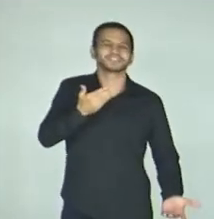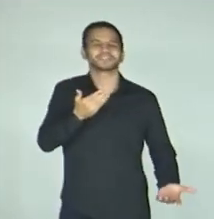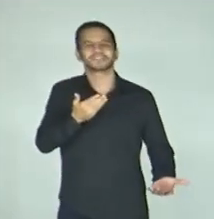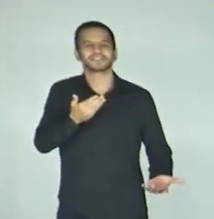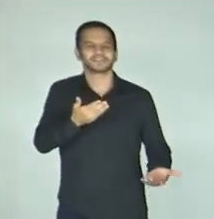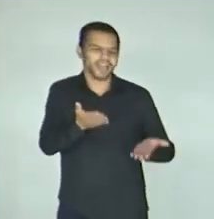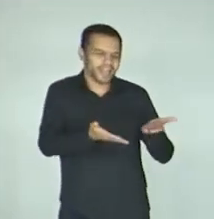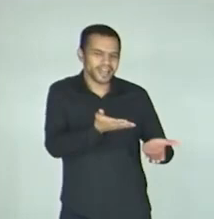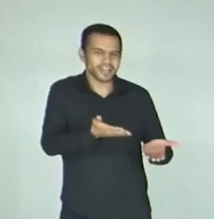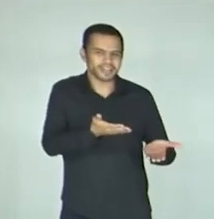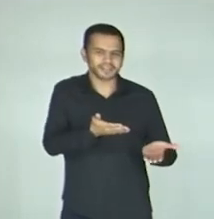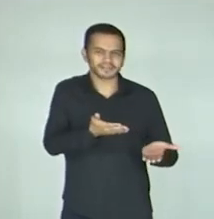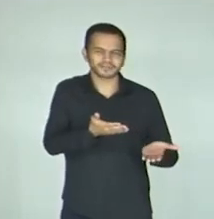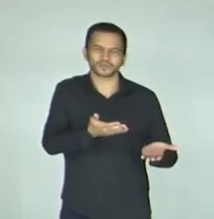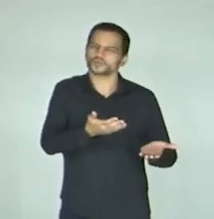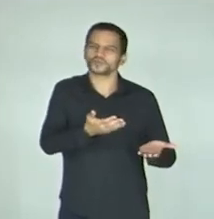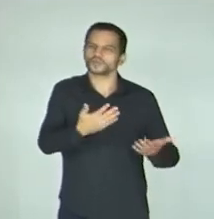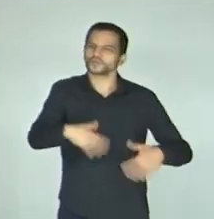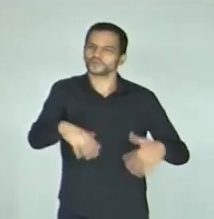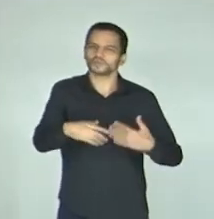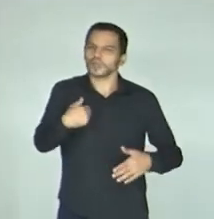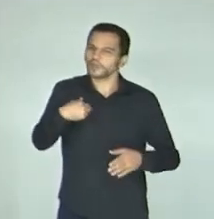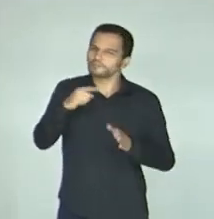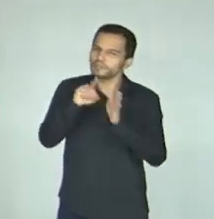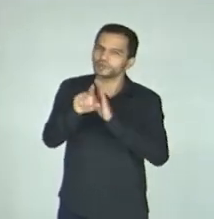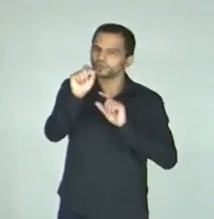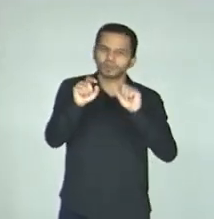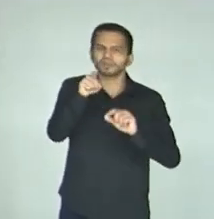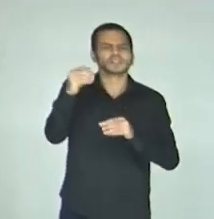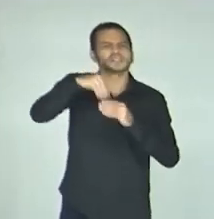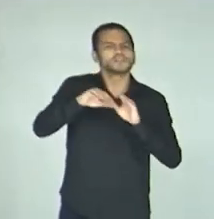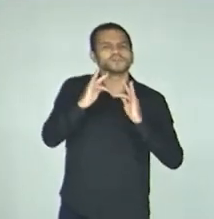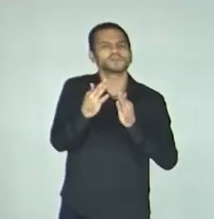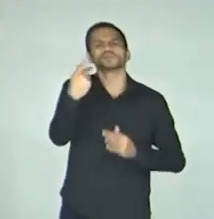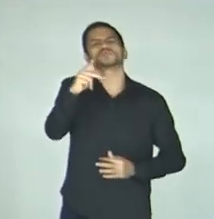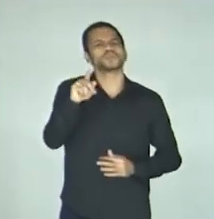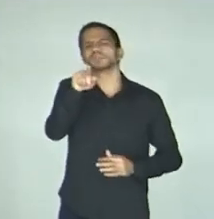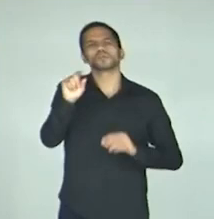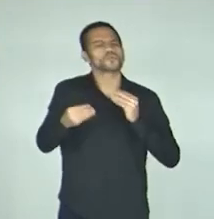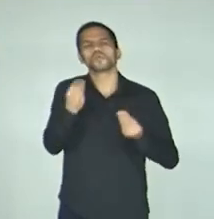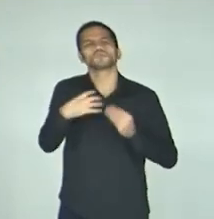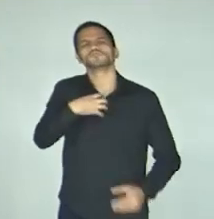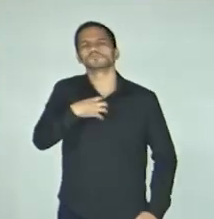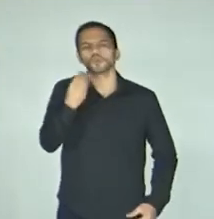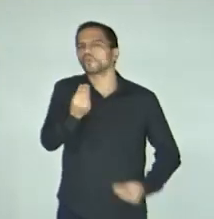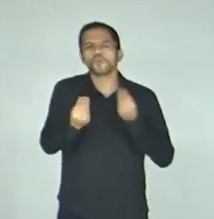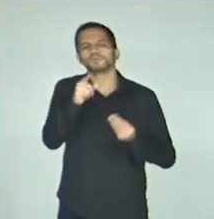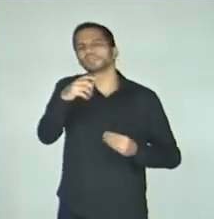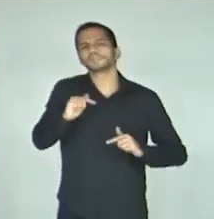E como você com a sua família quer dizer que você tá tá bem o seu patrão os seus funcionários